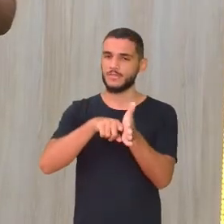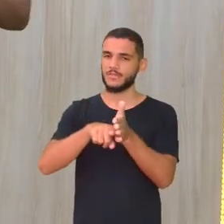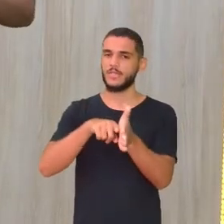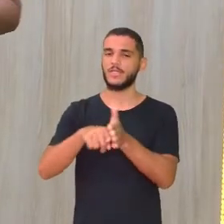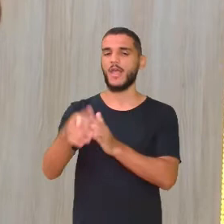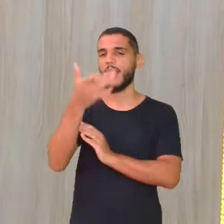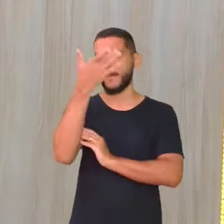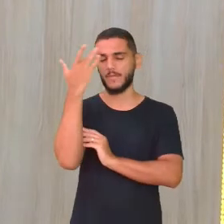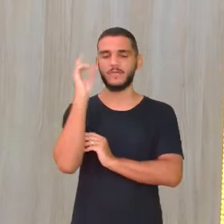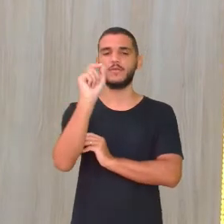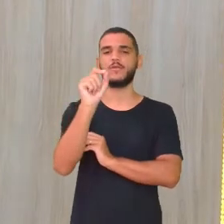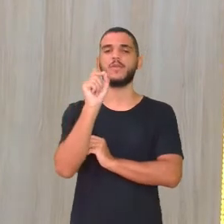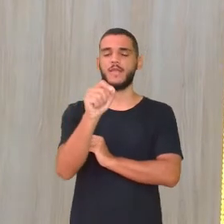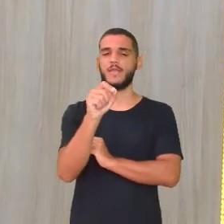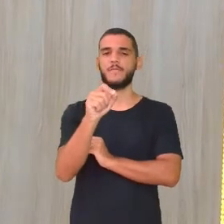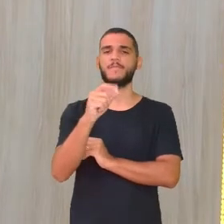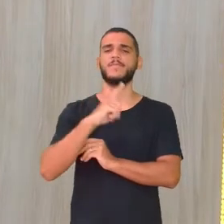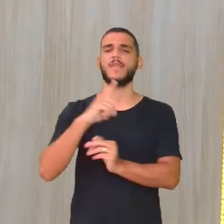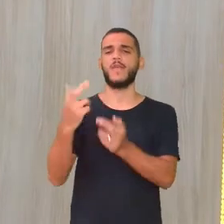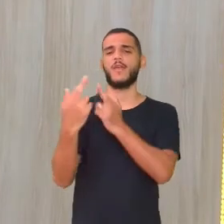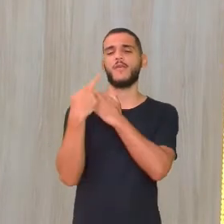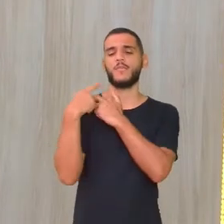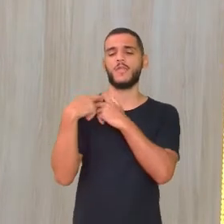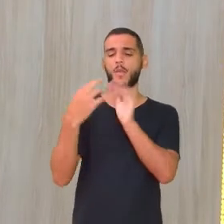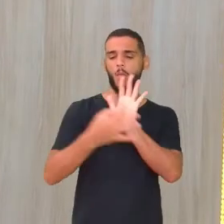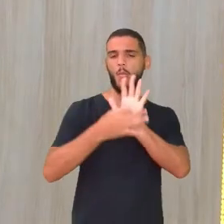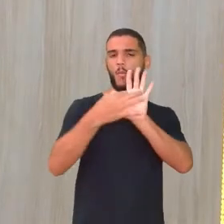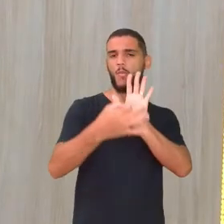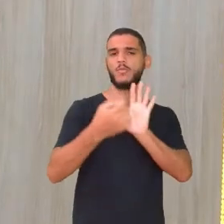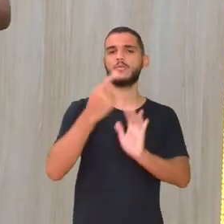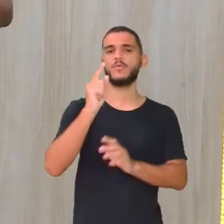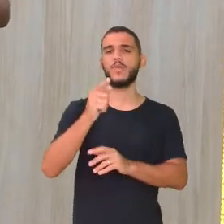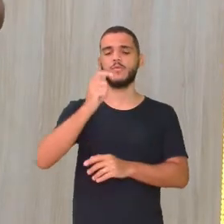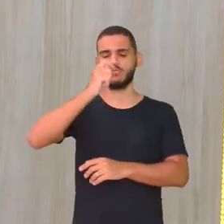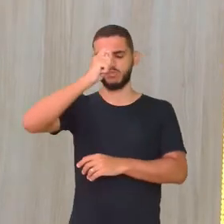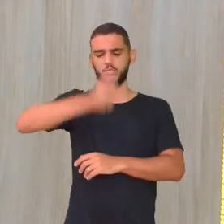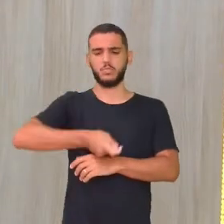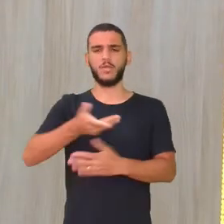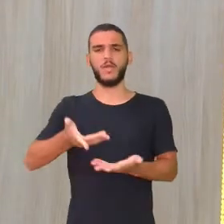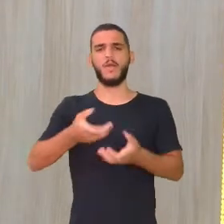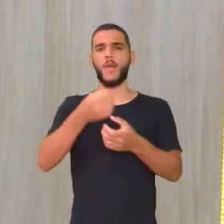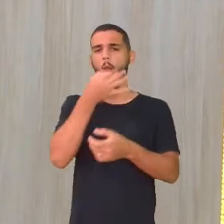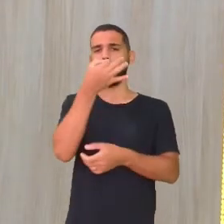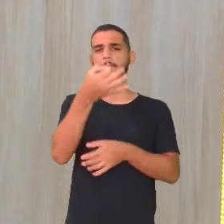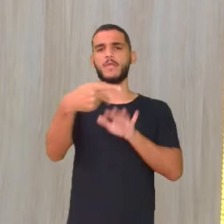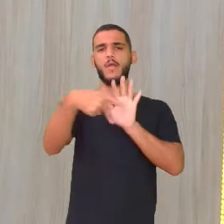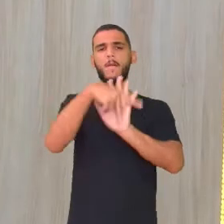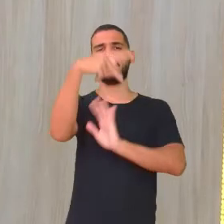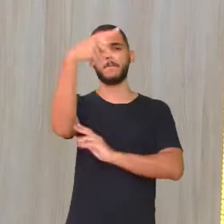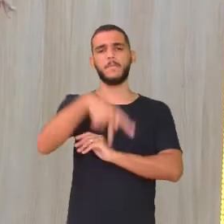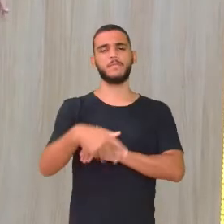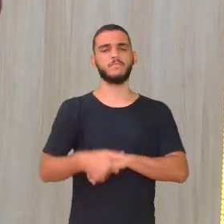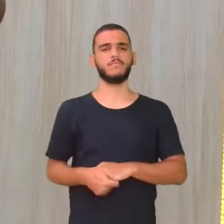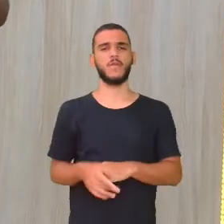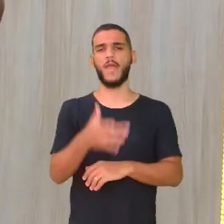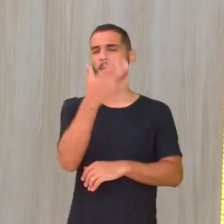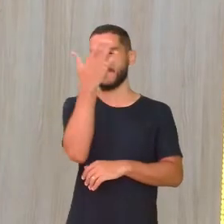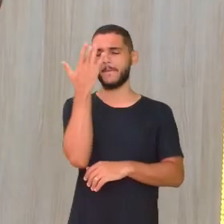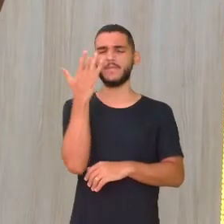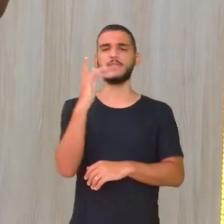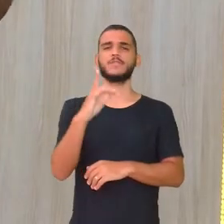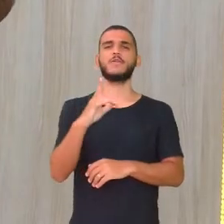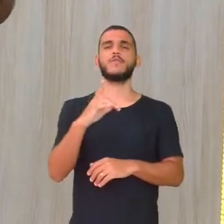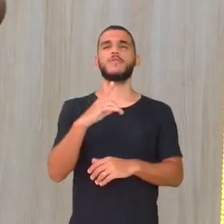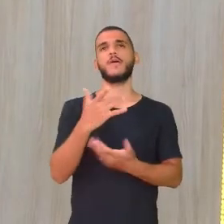é aquela pessoa que tem normalmente argumentos de autoridade para dar uma opinião, né? Porque é aquela pessoa que